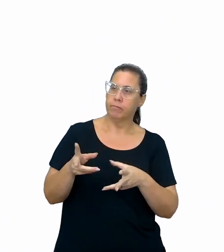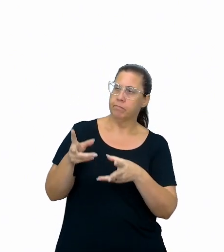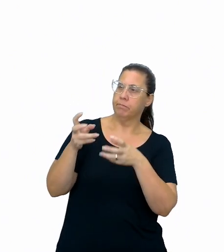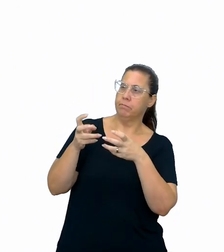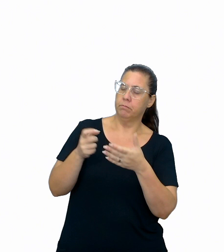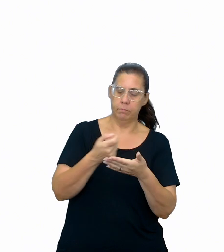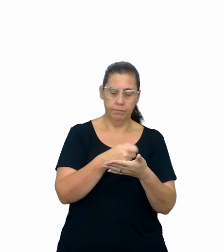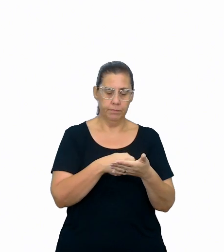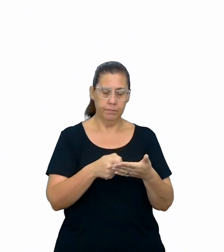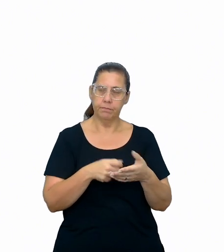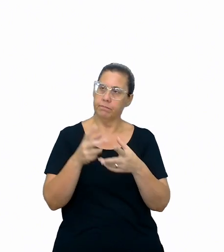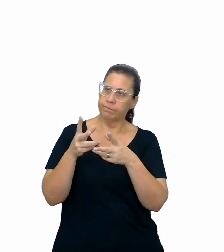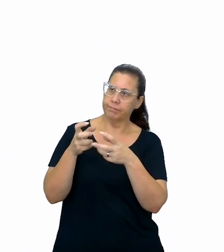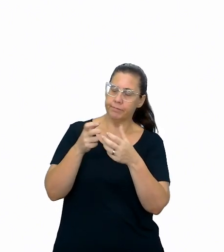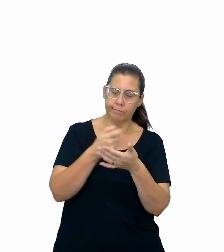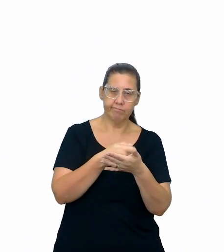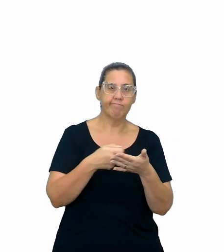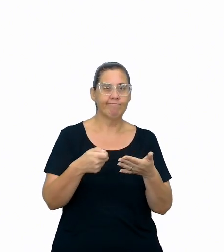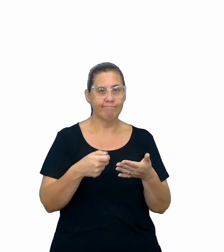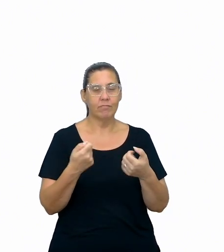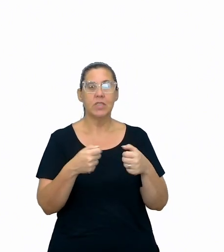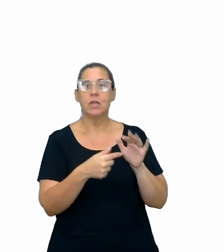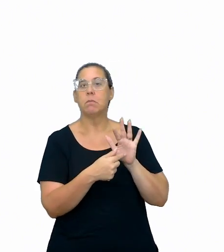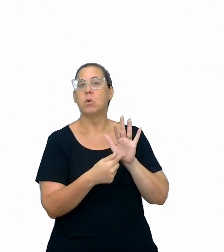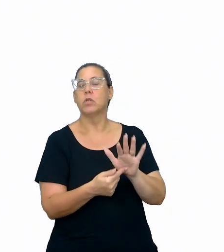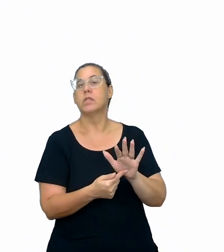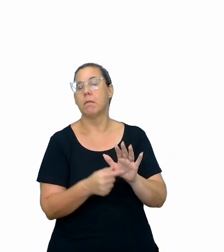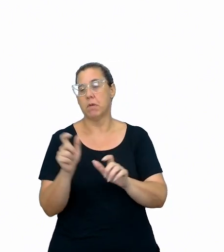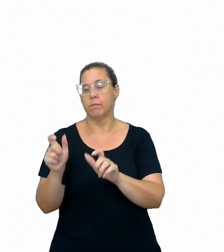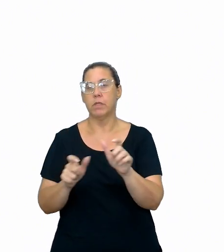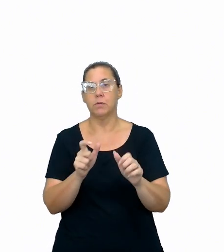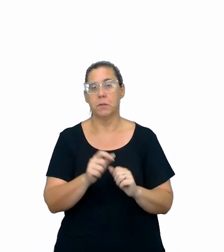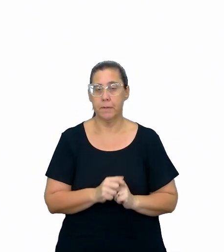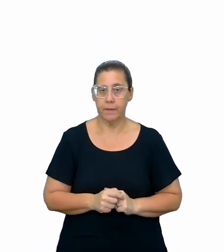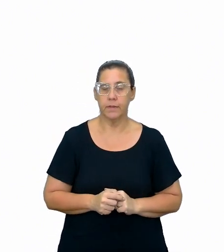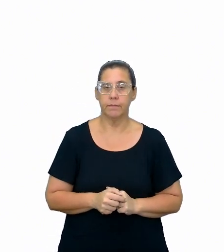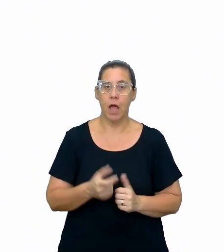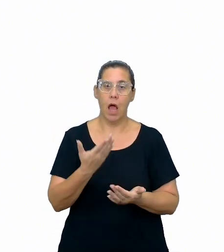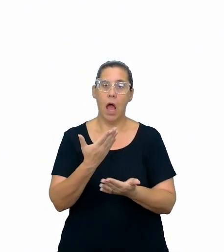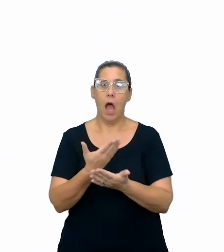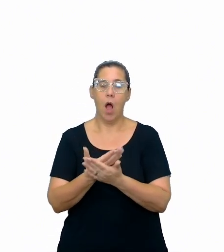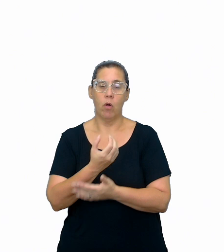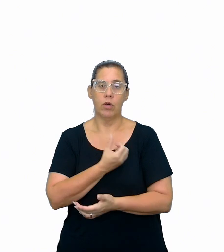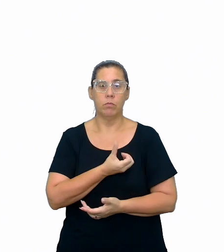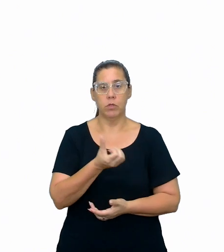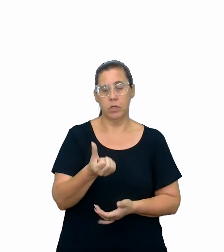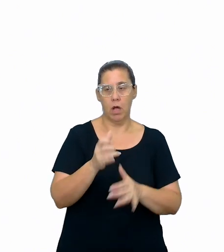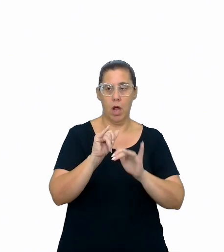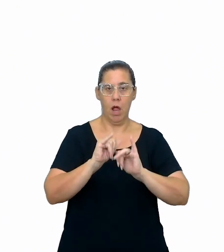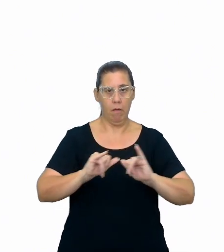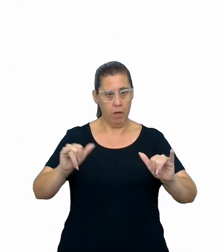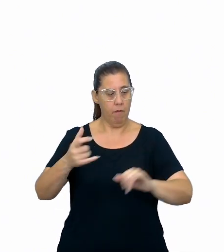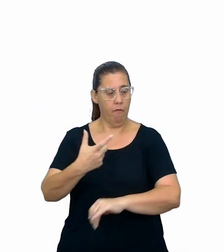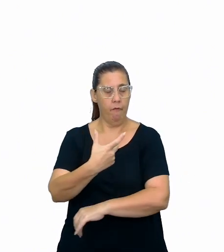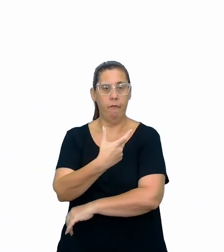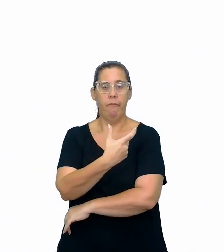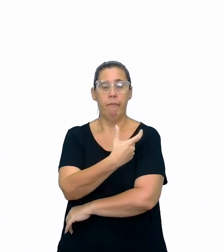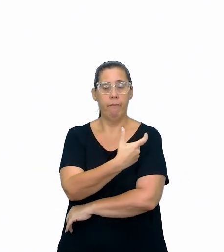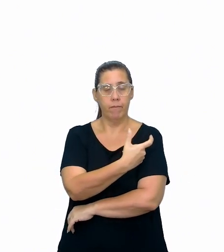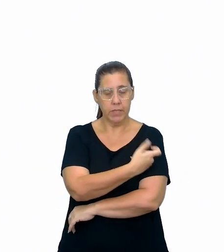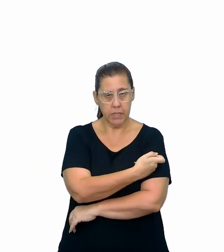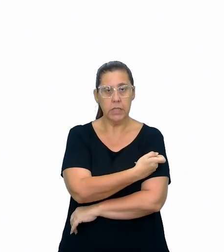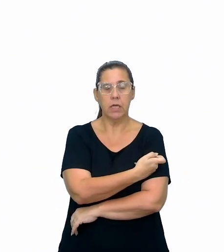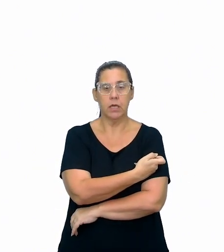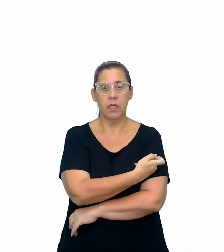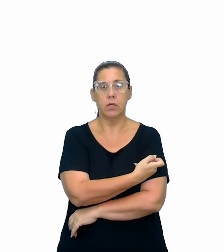campanha precisaria transmitir ao público. Na aula 6, campanha para